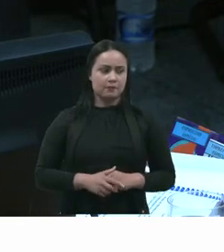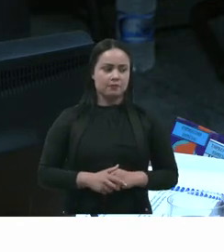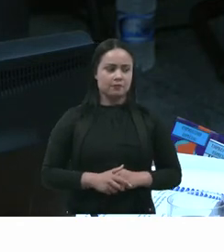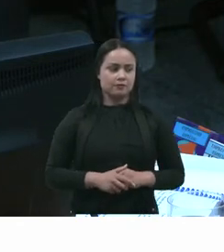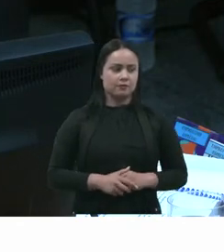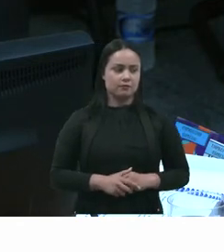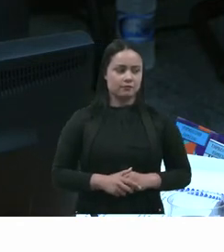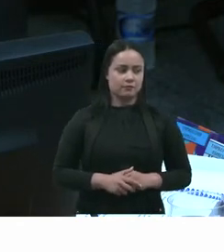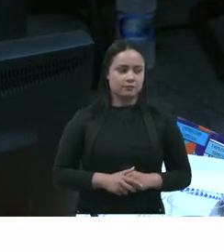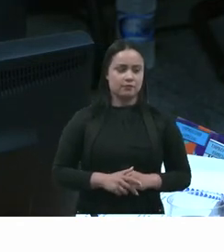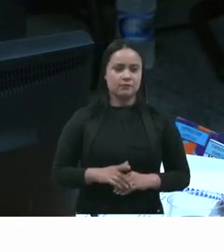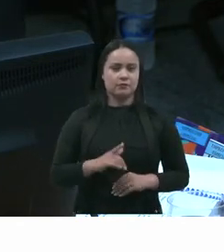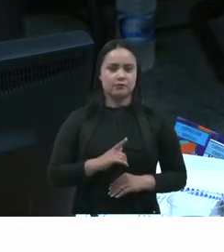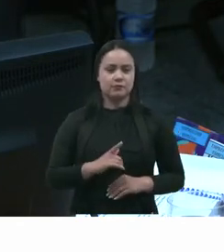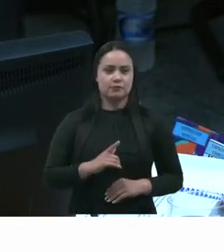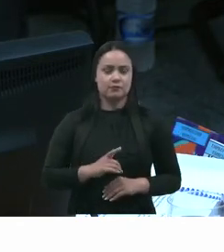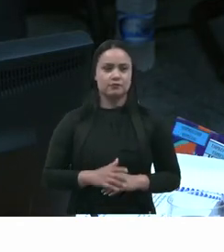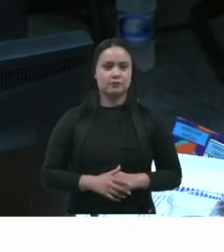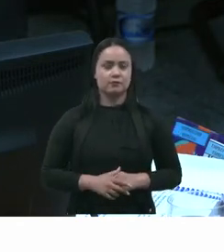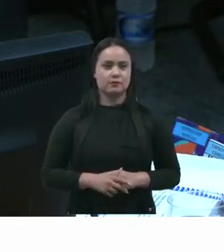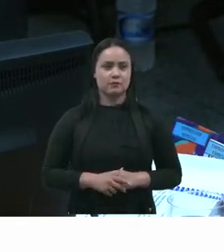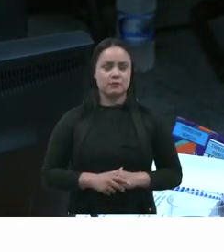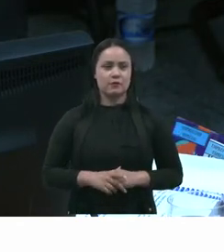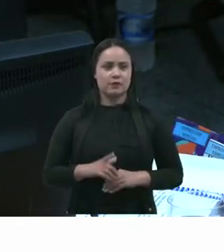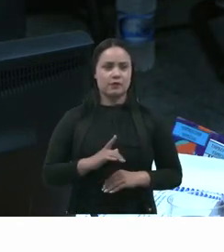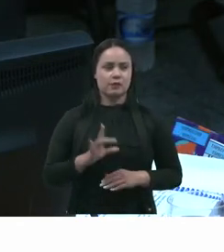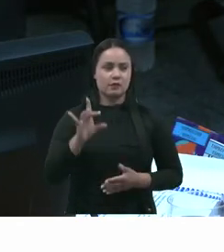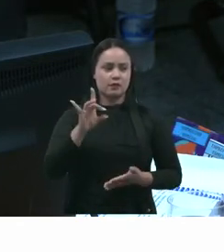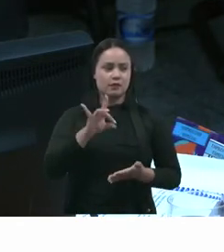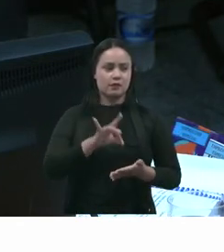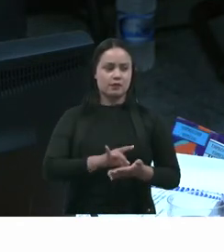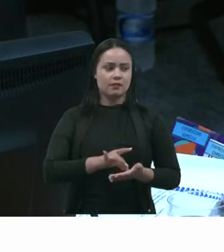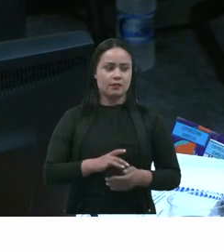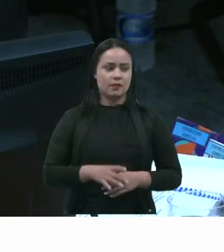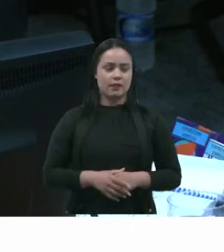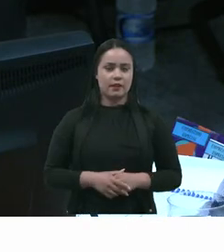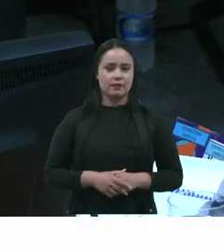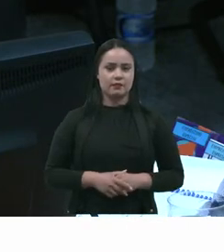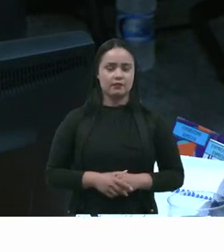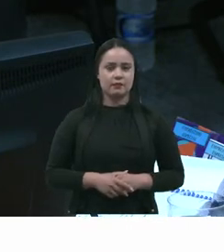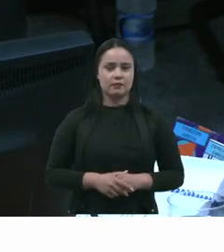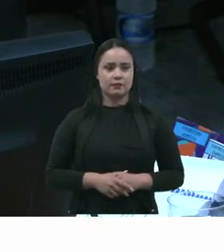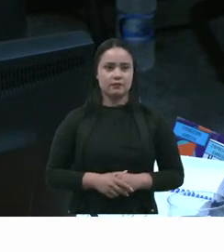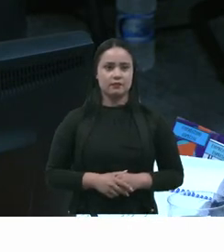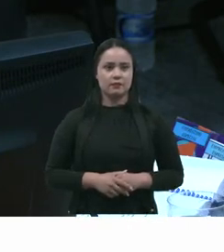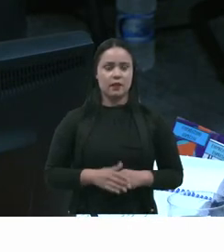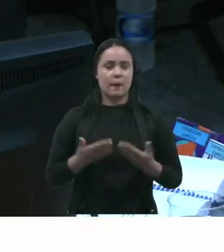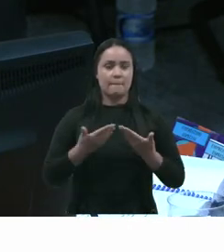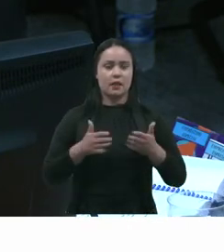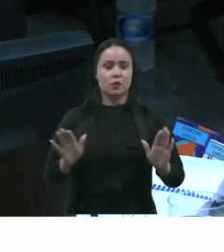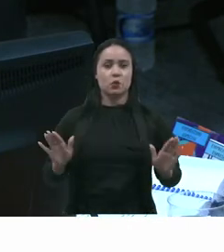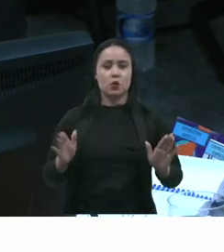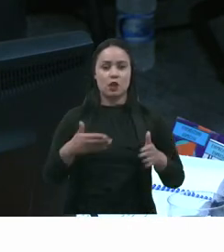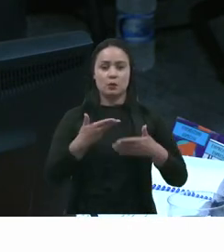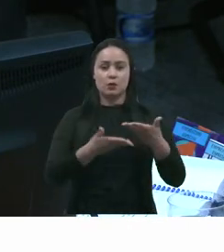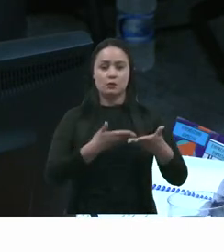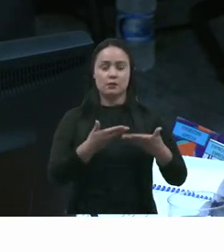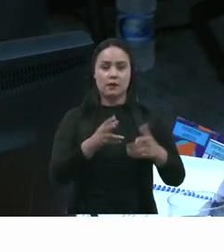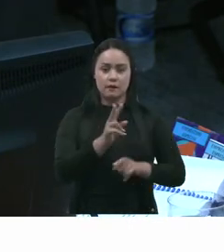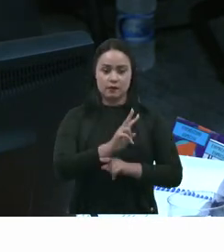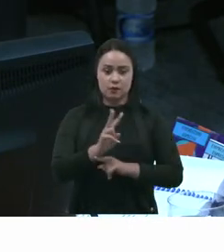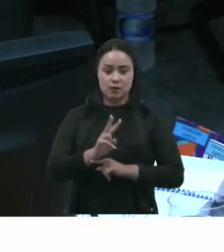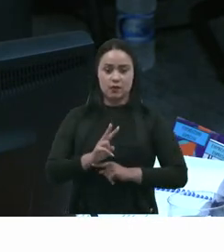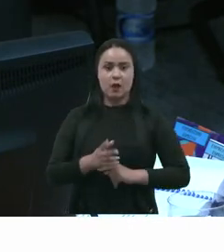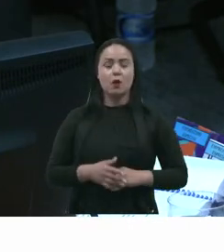de Justiça do Estado do Rio de Janeiro, o que torna necessária a abertura de procedimento